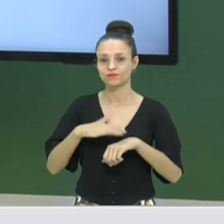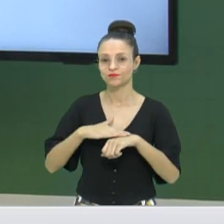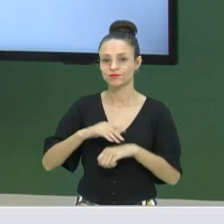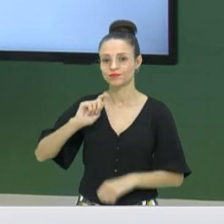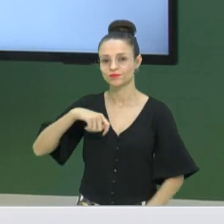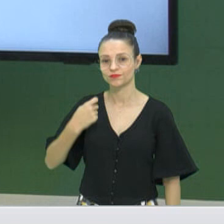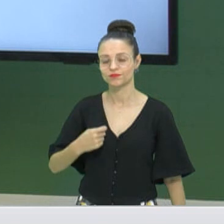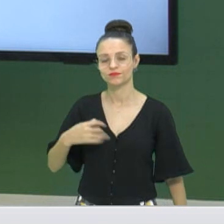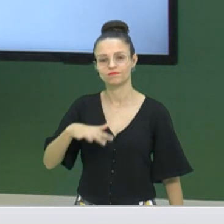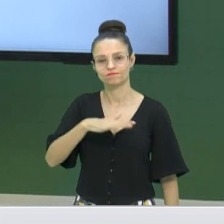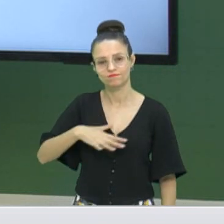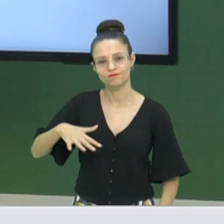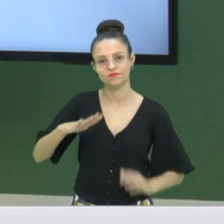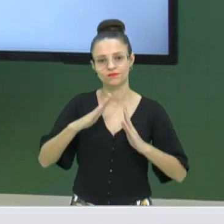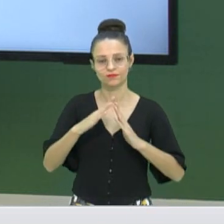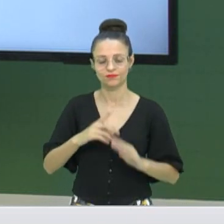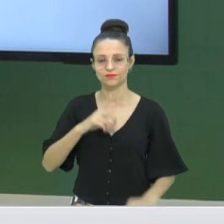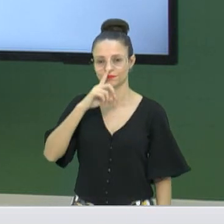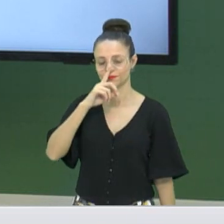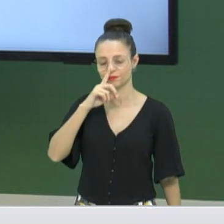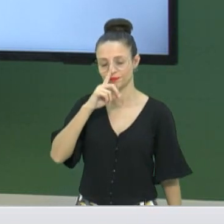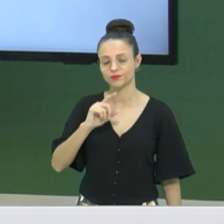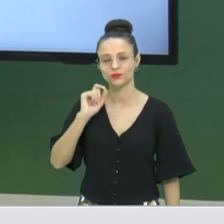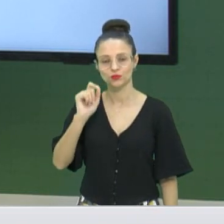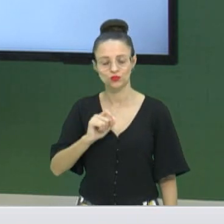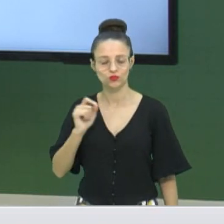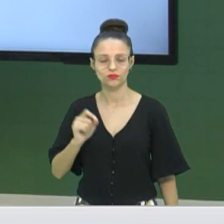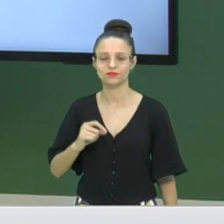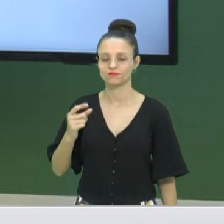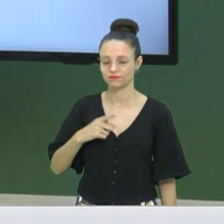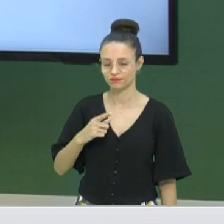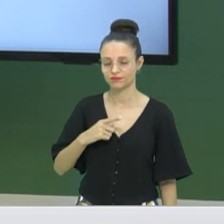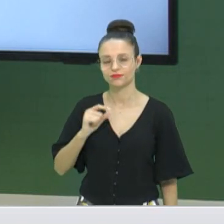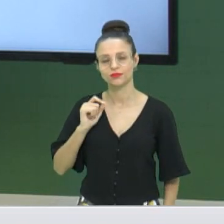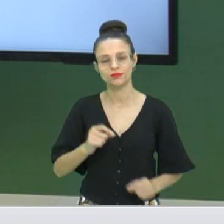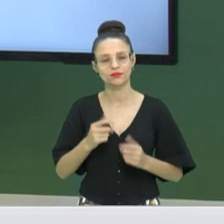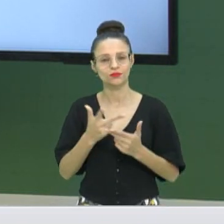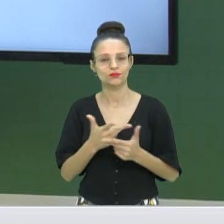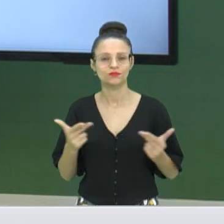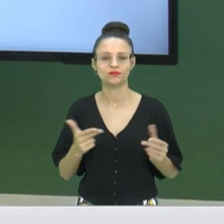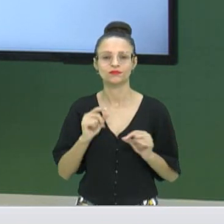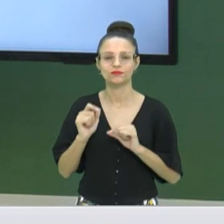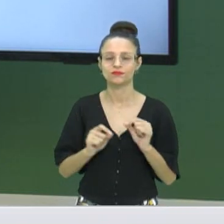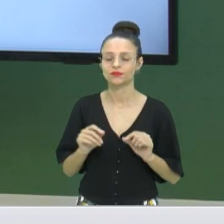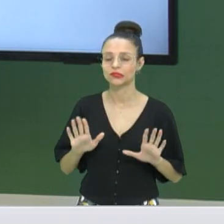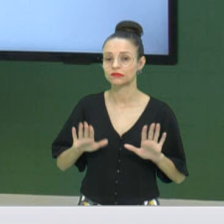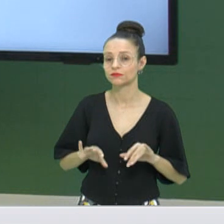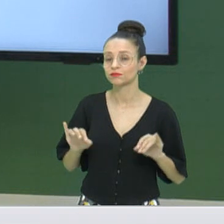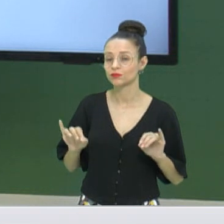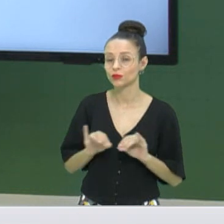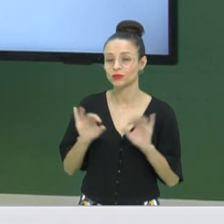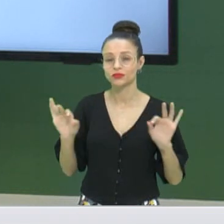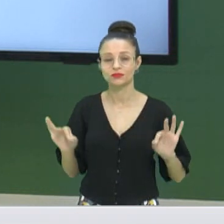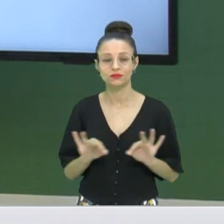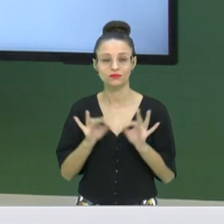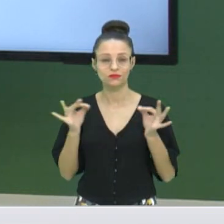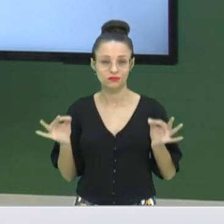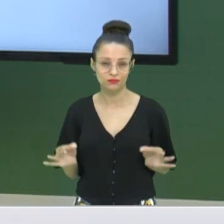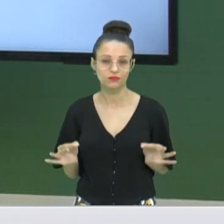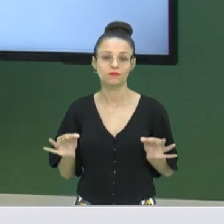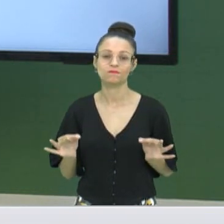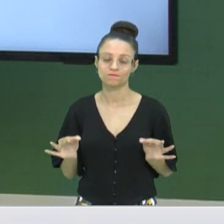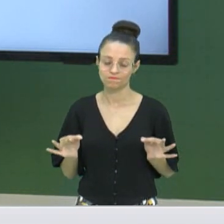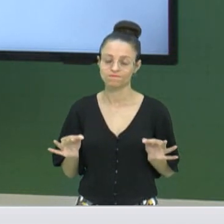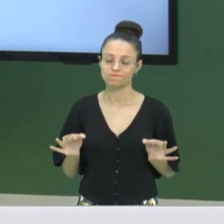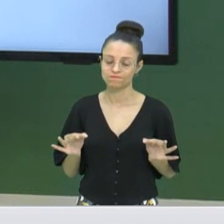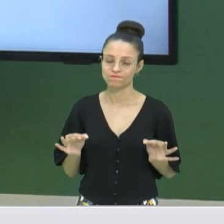os perigos, né, que moram conosco, aqueles que nos cercam, coisas, bobagens